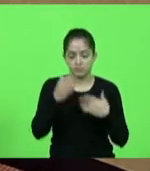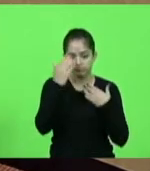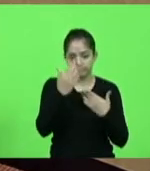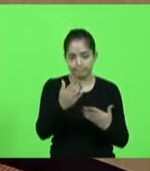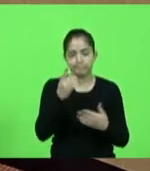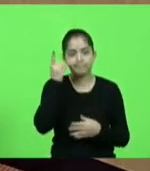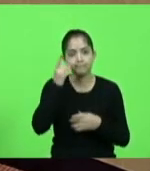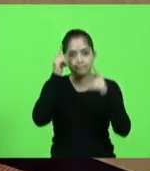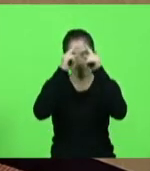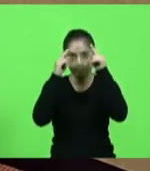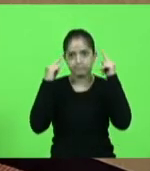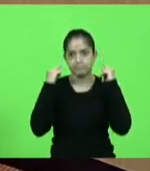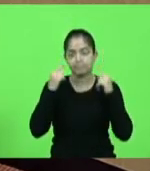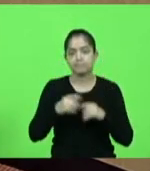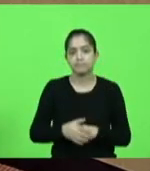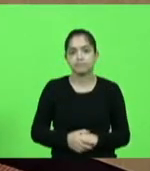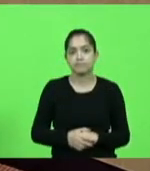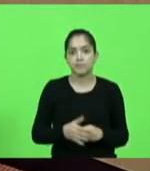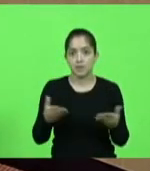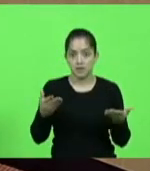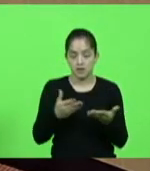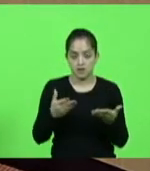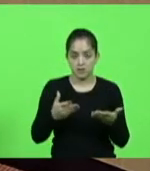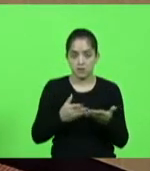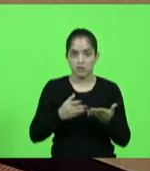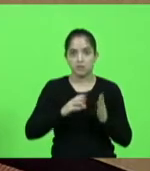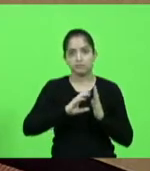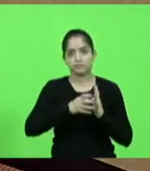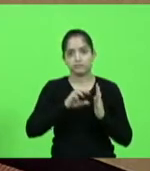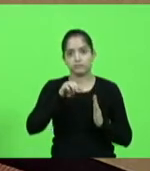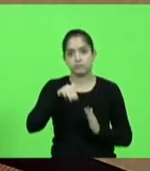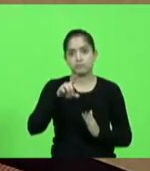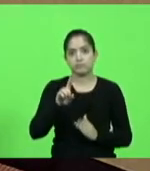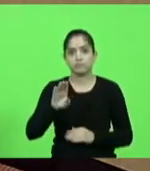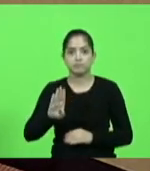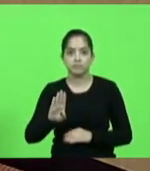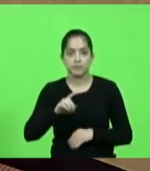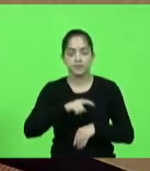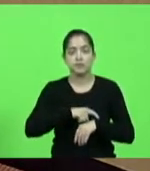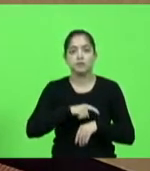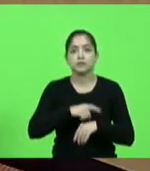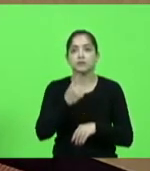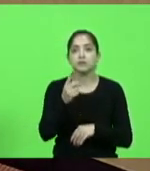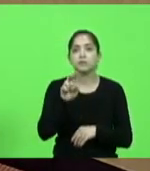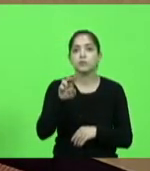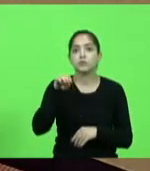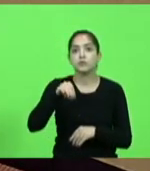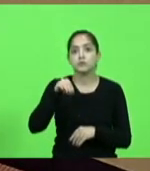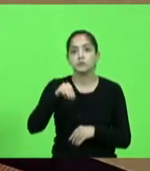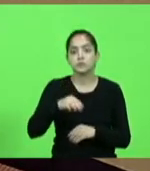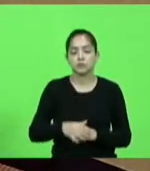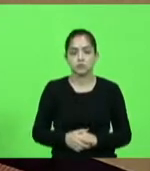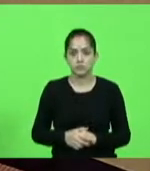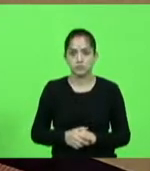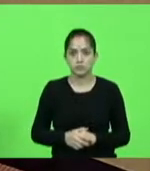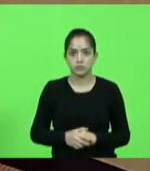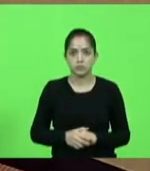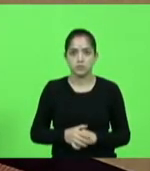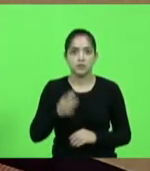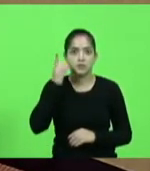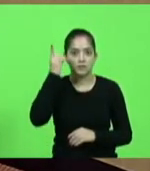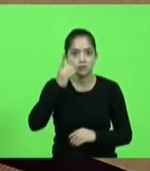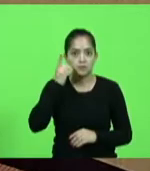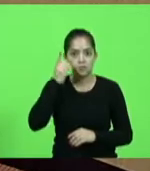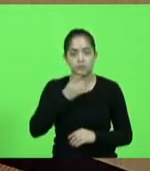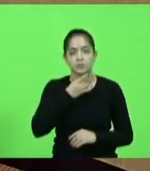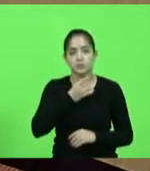Neudir Sareta. Bloco MDB, Partido Novo, 15 minutos. Deputado Cobalcini, Vossa Excelência será